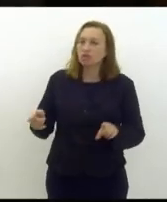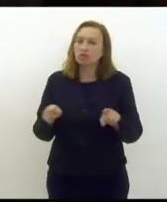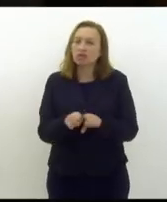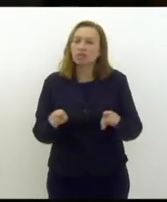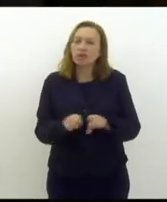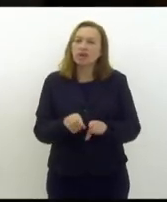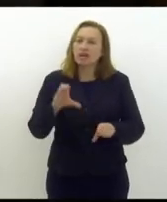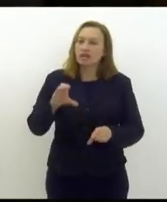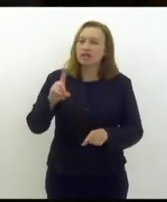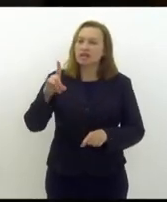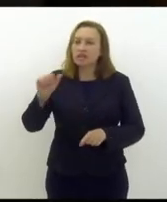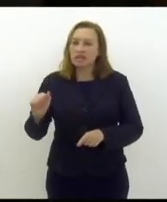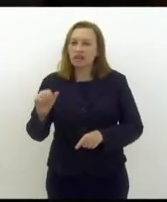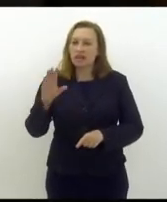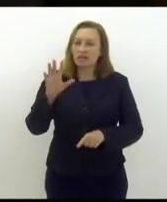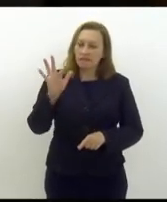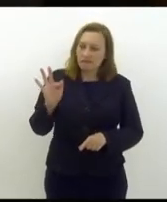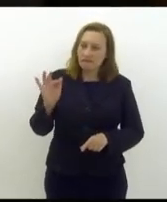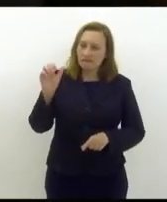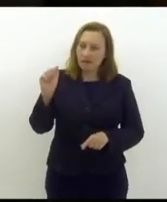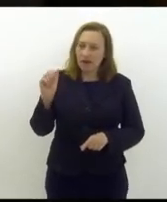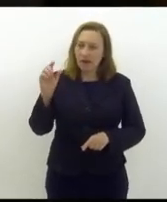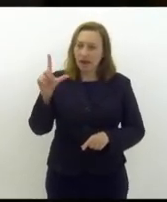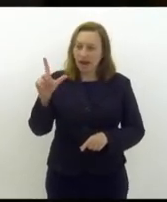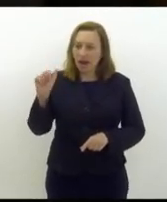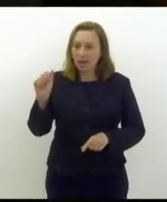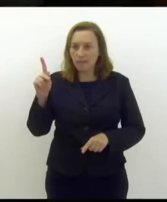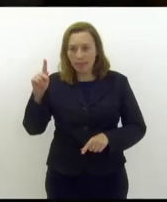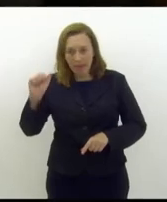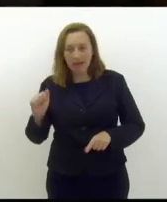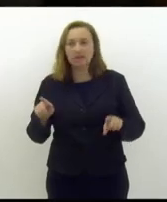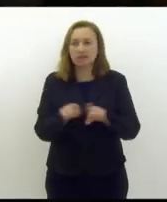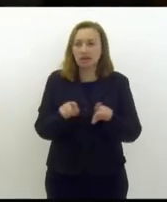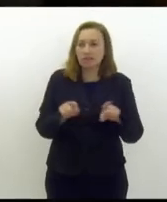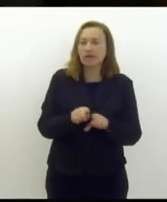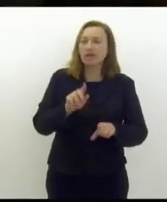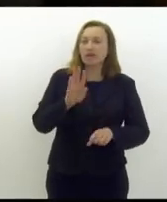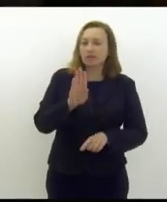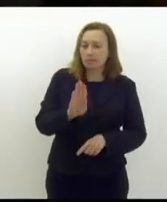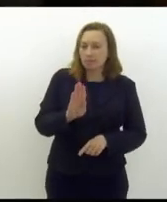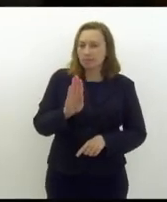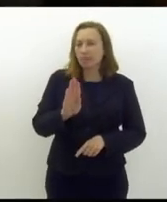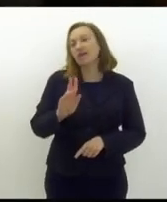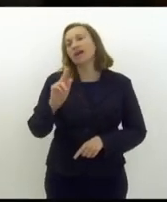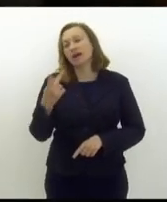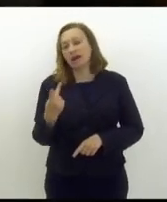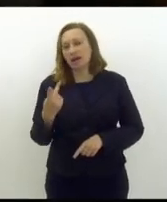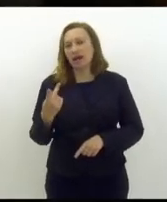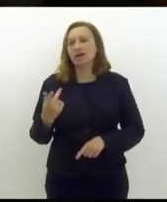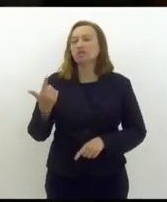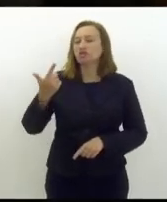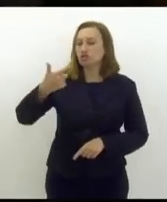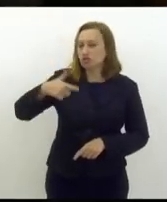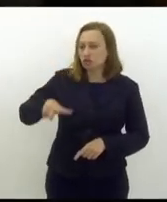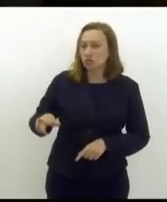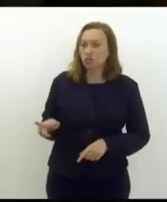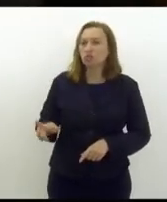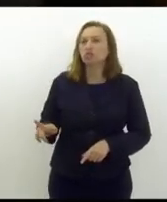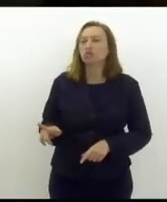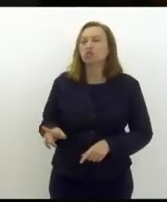a Cida Falabella também de BH que sofreu mais uma tentativa mais uma